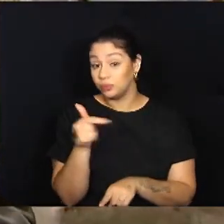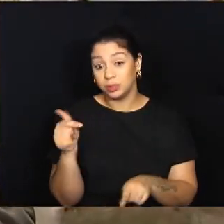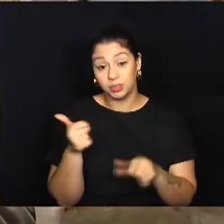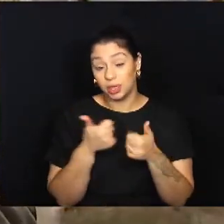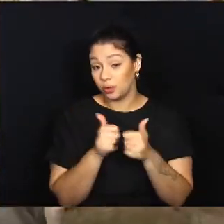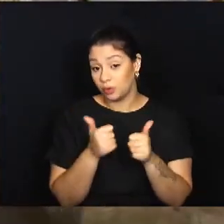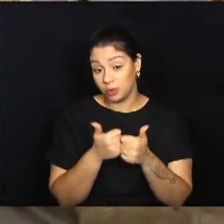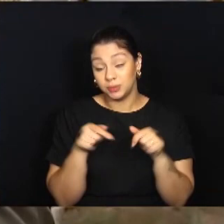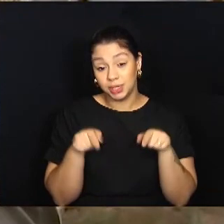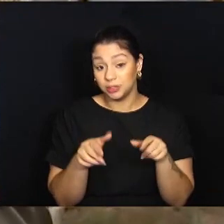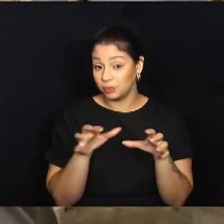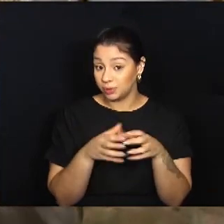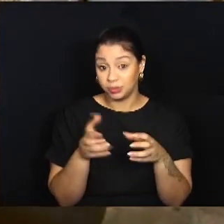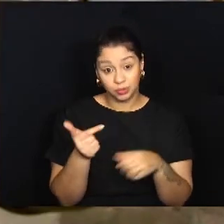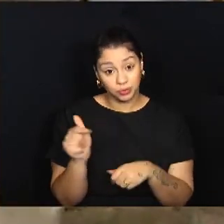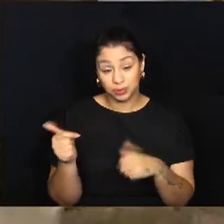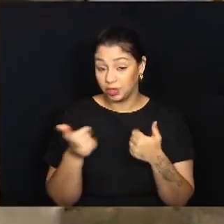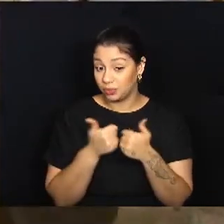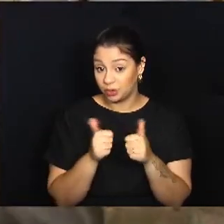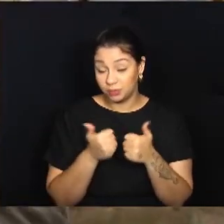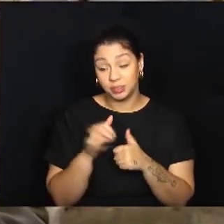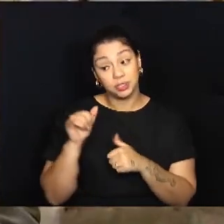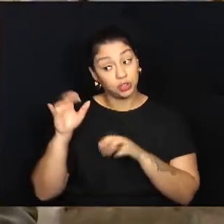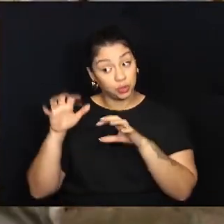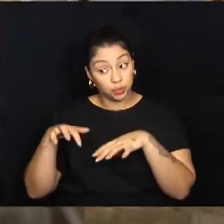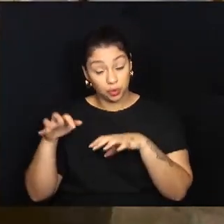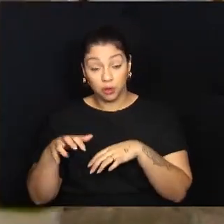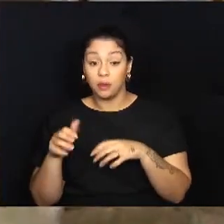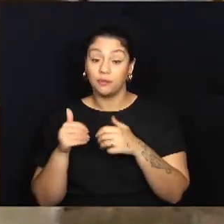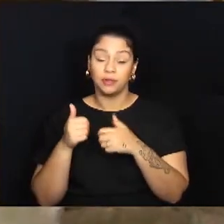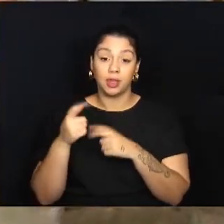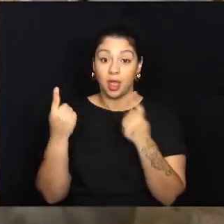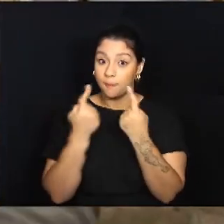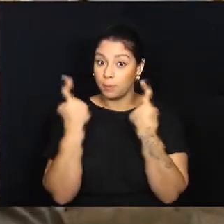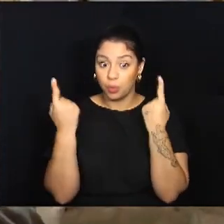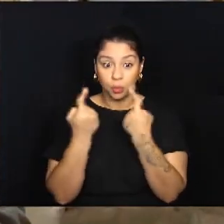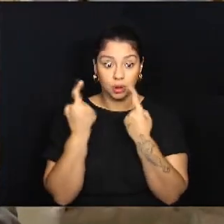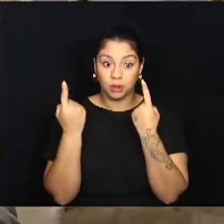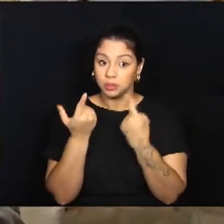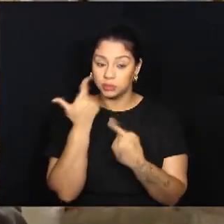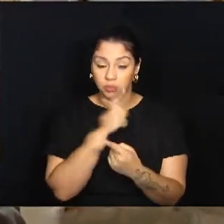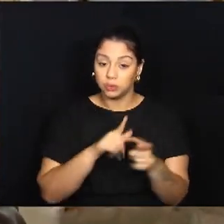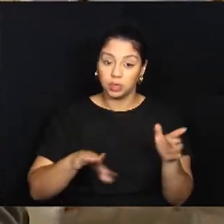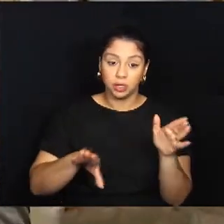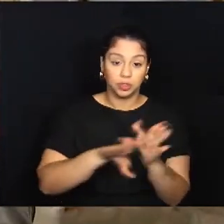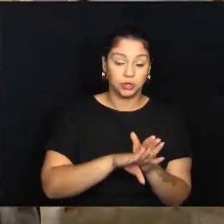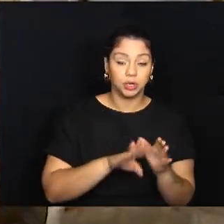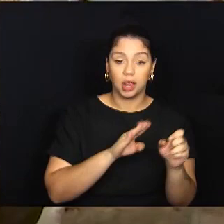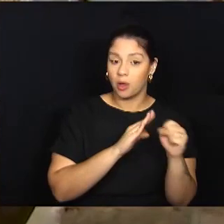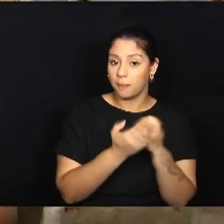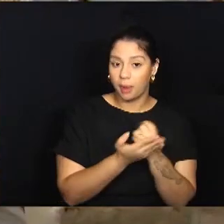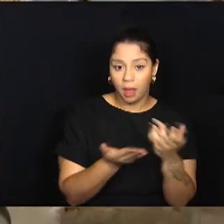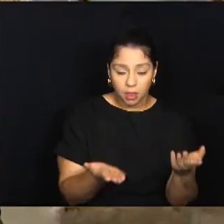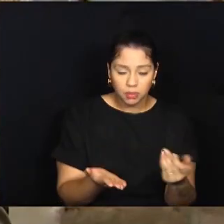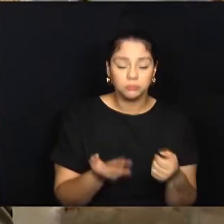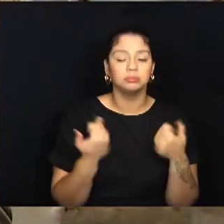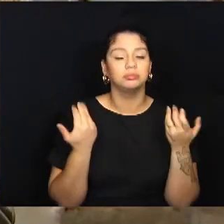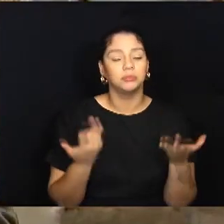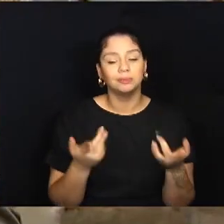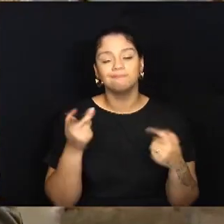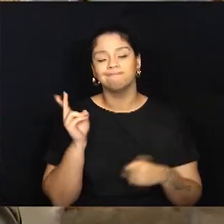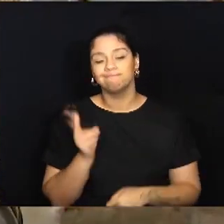comunidade fica sem ônibus. Quando chove, uma ambulância não consegue chegar até o fundo do Jardim Itaguaçu. Então nós vamos